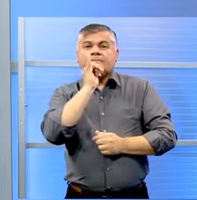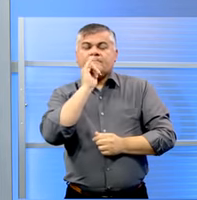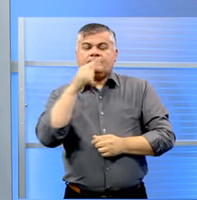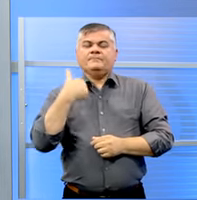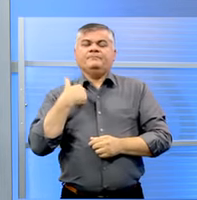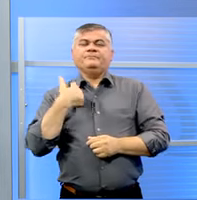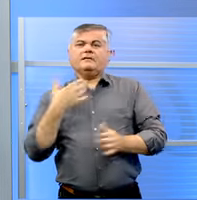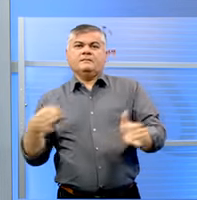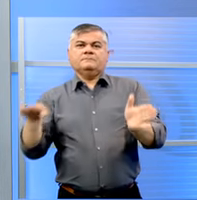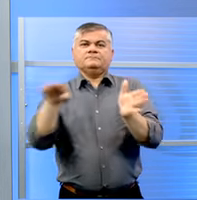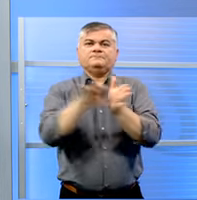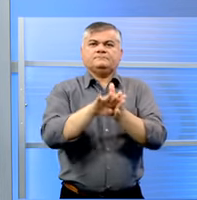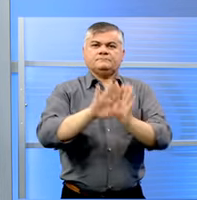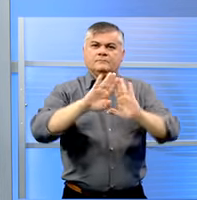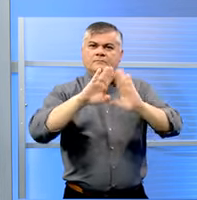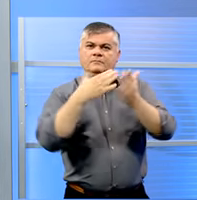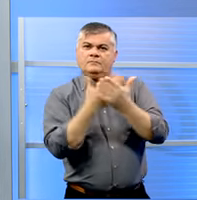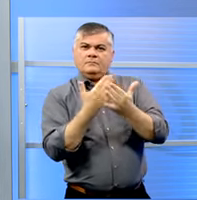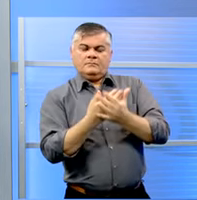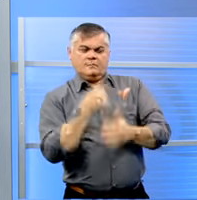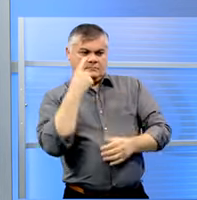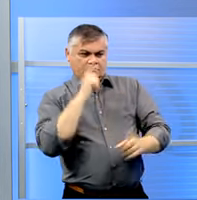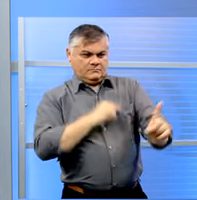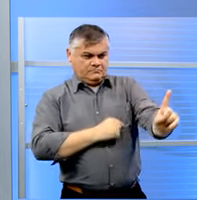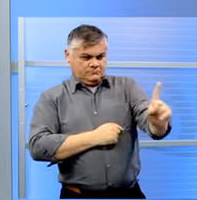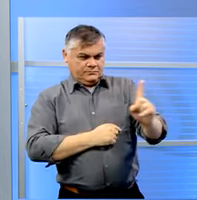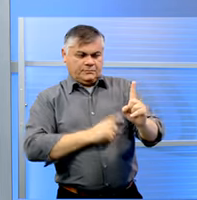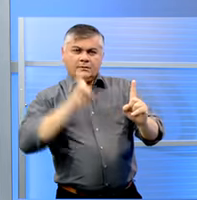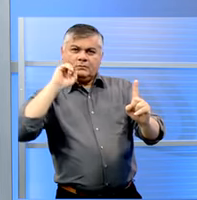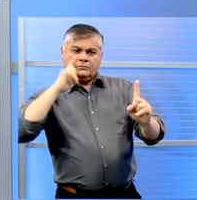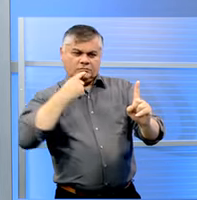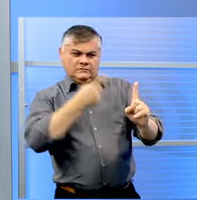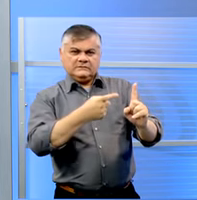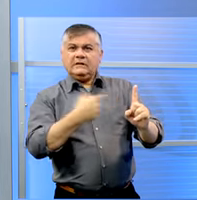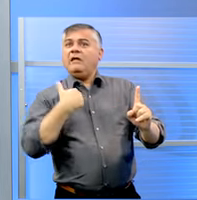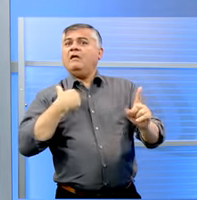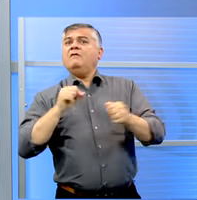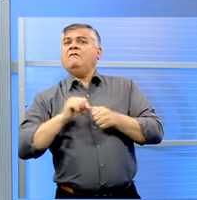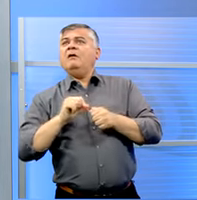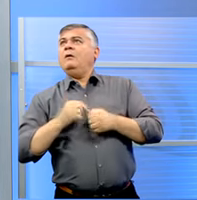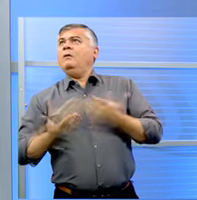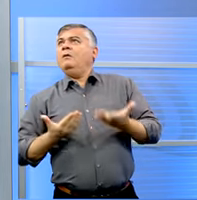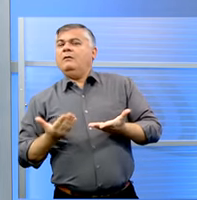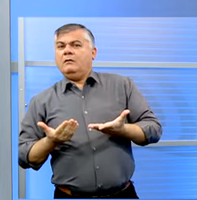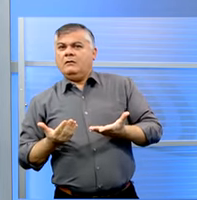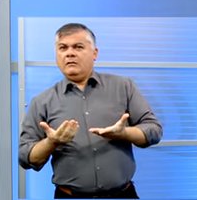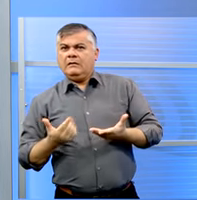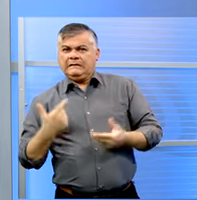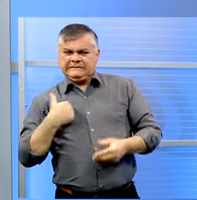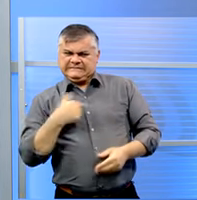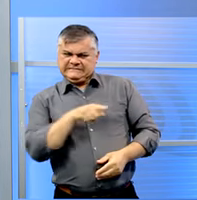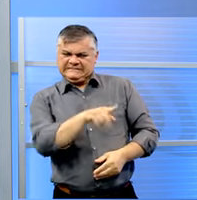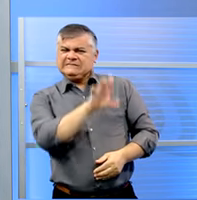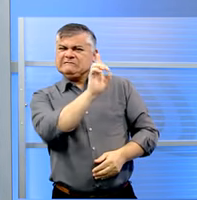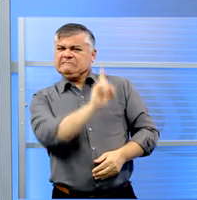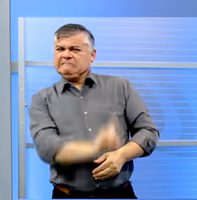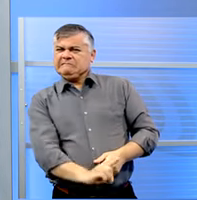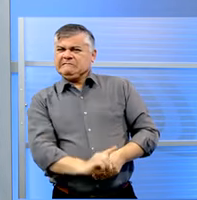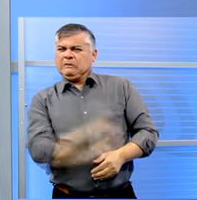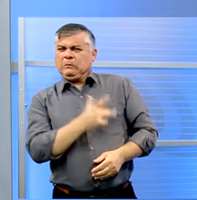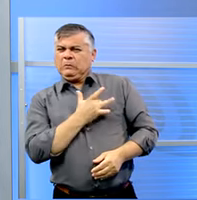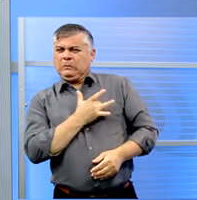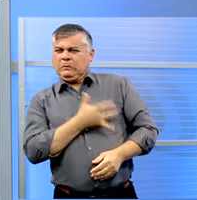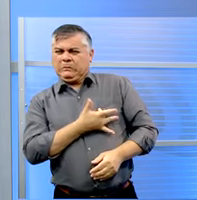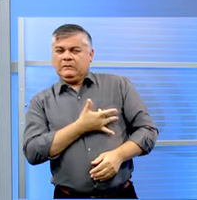minha sala e encontro um aluno surdo, o que é que eu devo fazer? Achar que eu tenho um deficiente em sala de